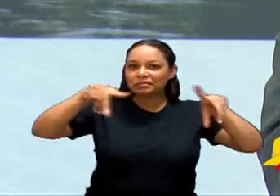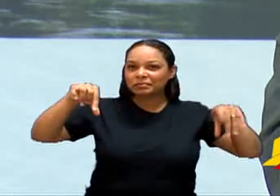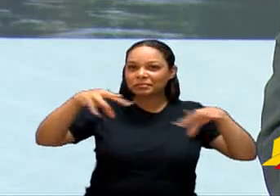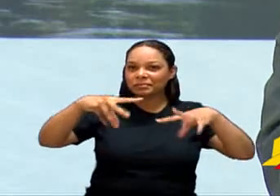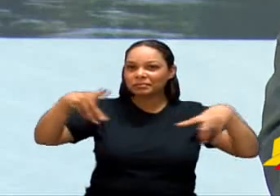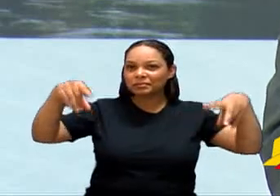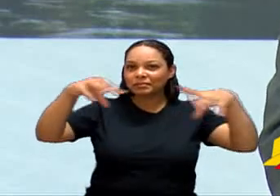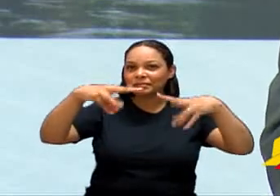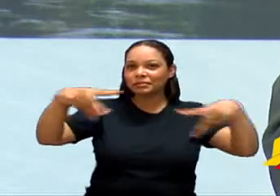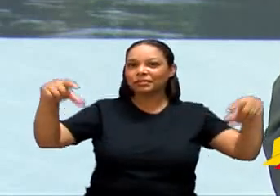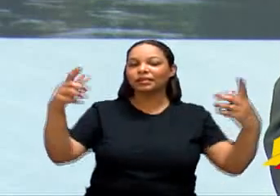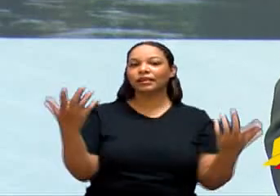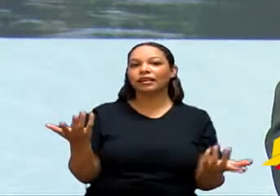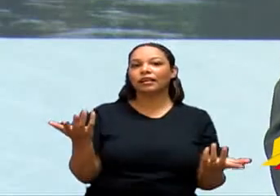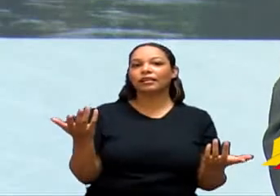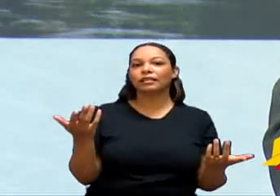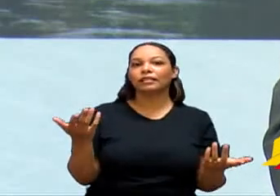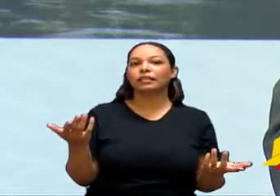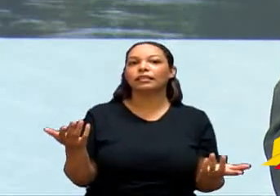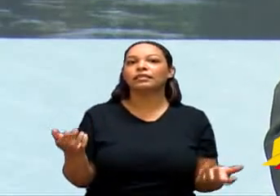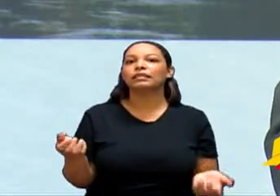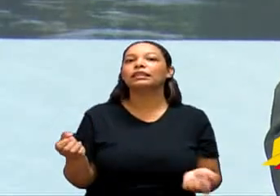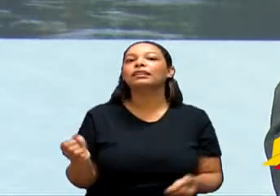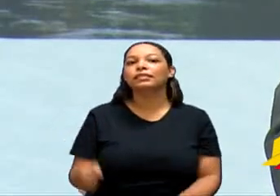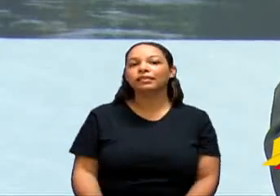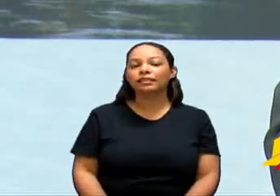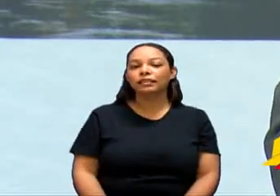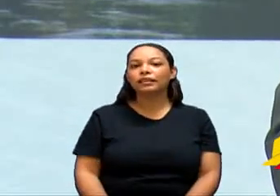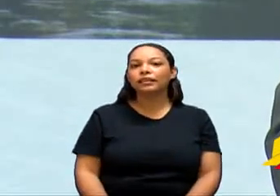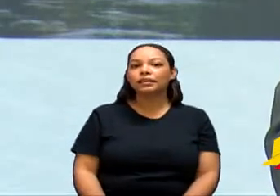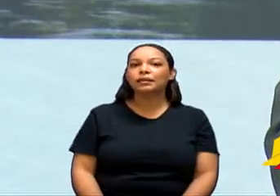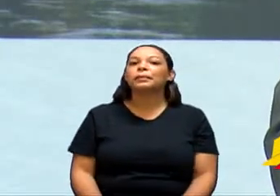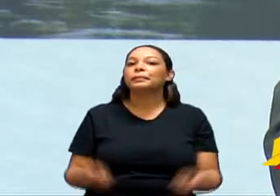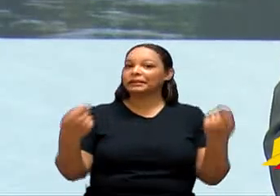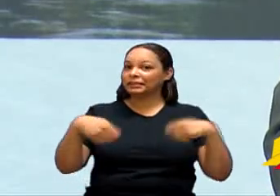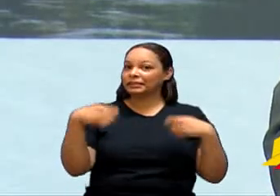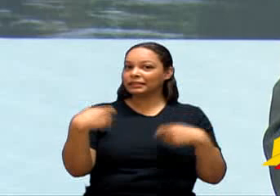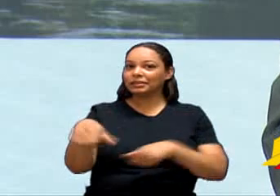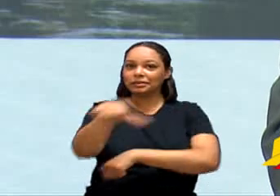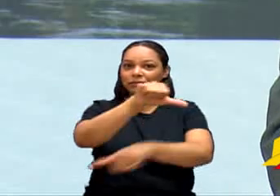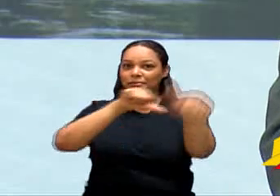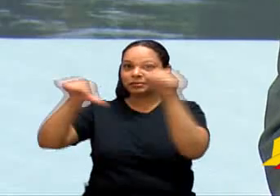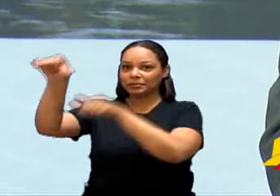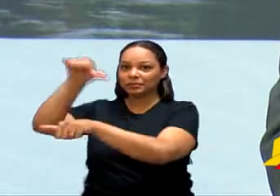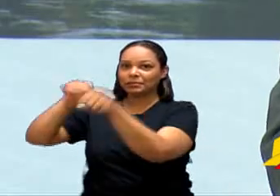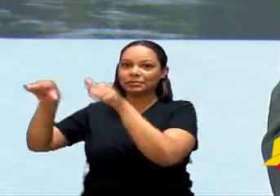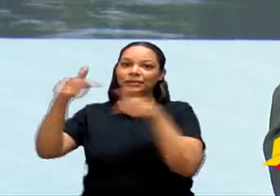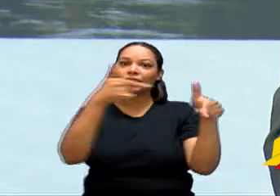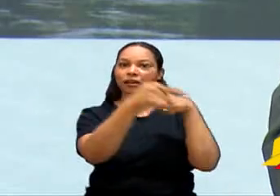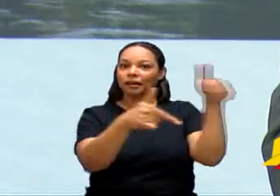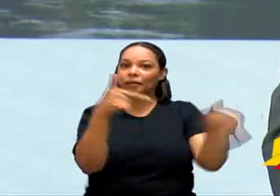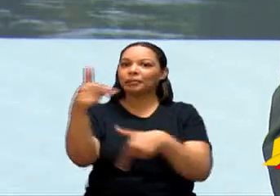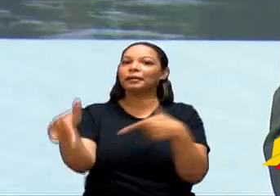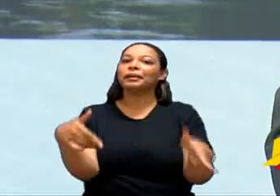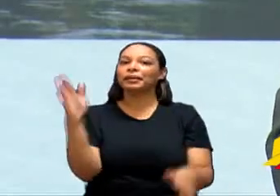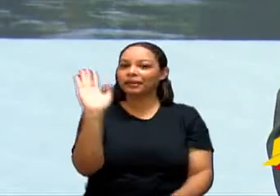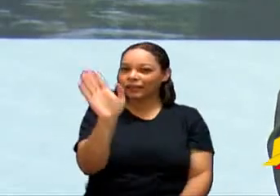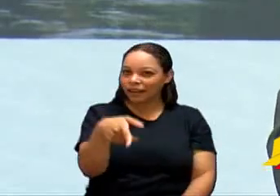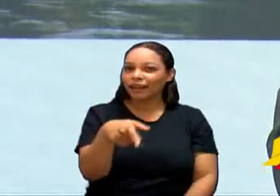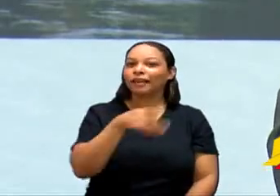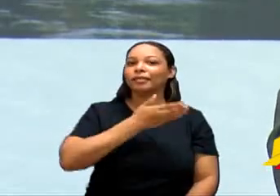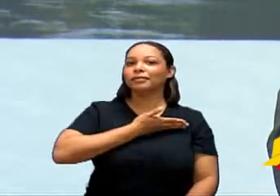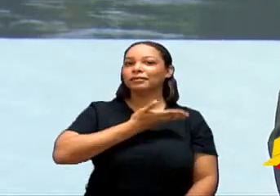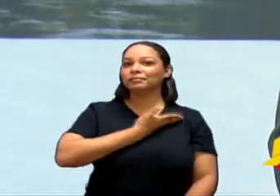Quem trabalha na área de comunicação tem que ser eclético, né, meu Sim, amigo? Sim, muito tem bom. Tem que ser eclético. Para chegar até a feira naquela ocasião... Até tem que participar